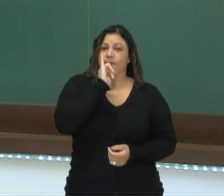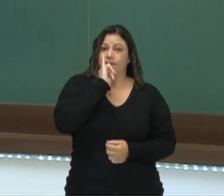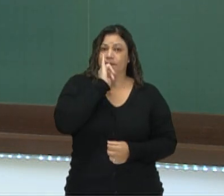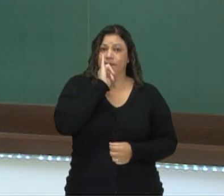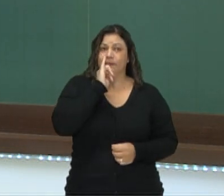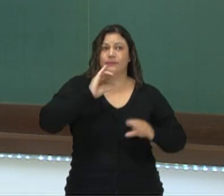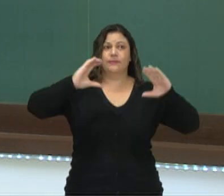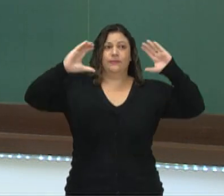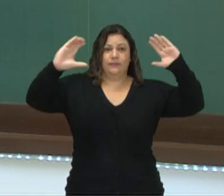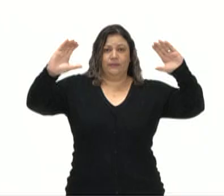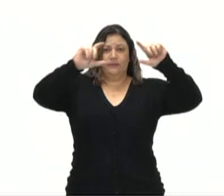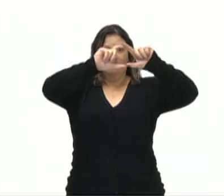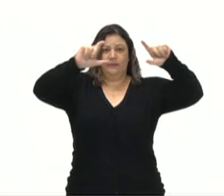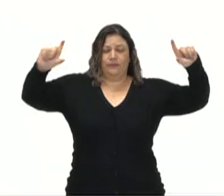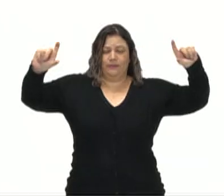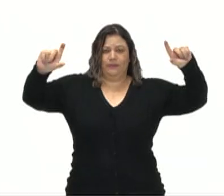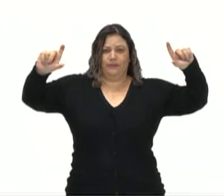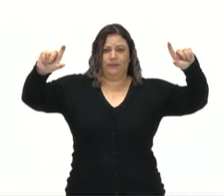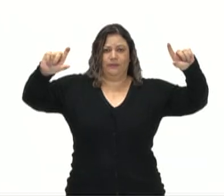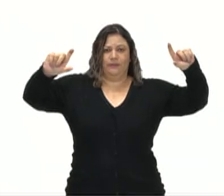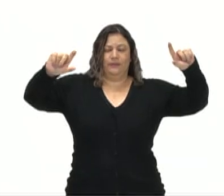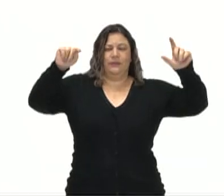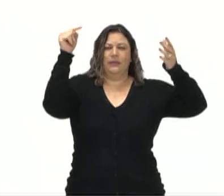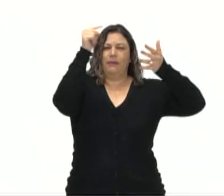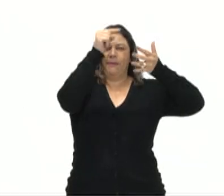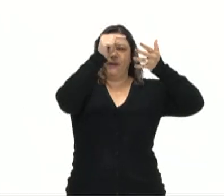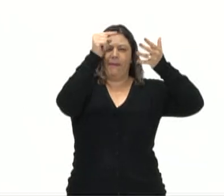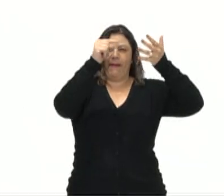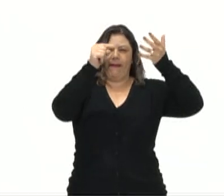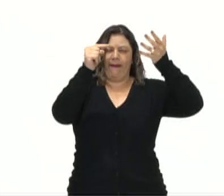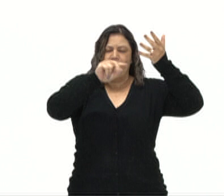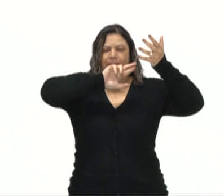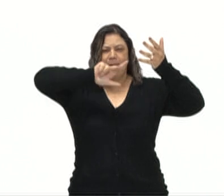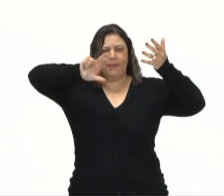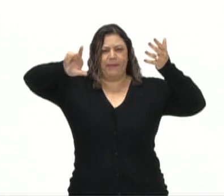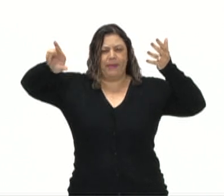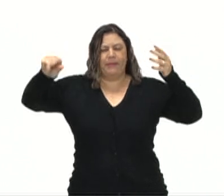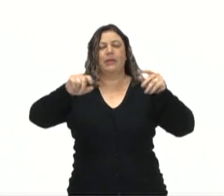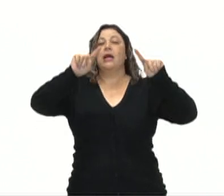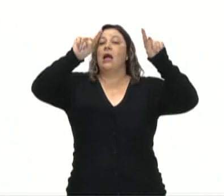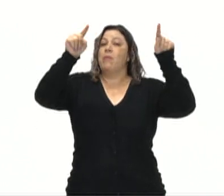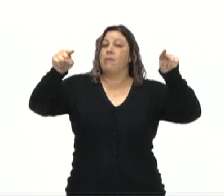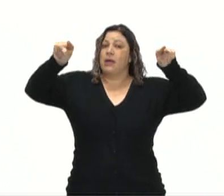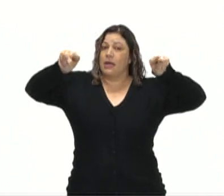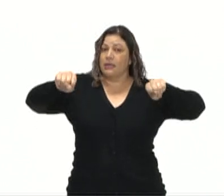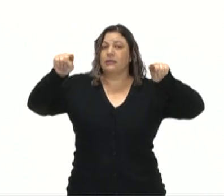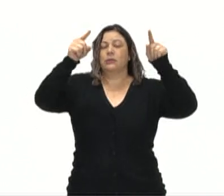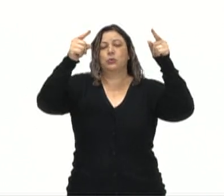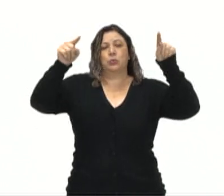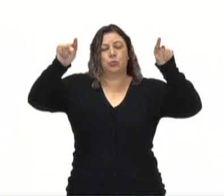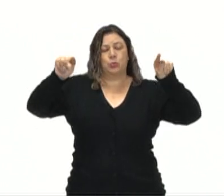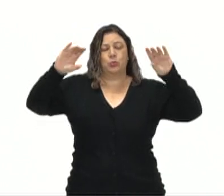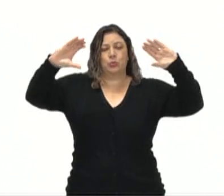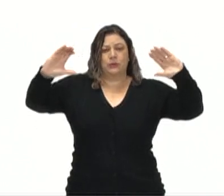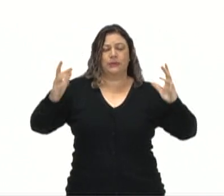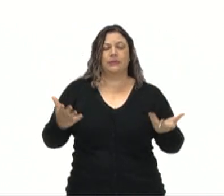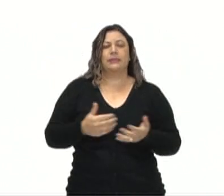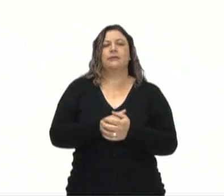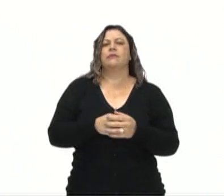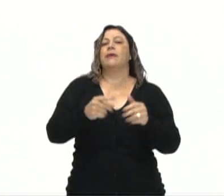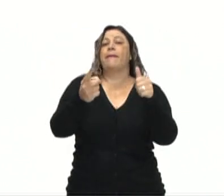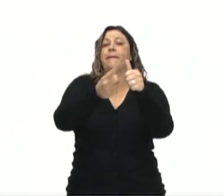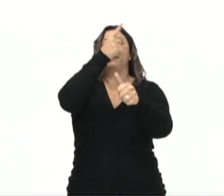expressão com esses símbolos. Então, nós temos aqui parênteses, colchetes e chaves. Primeiramente, resolvemos o que está dentro